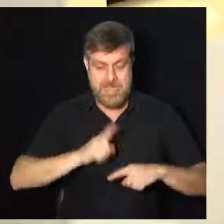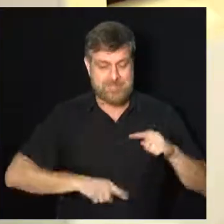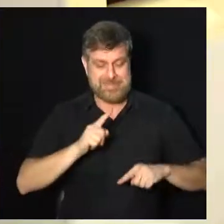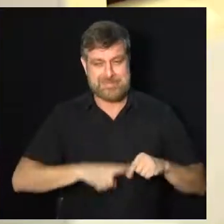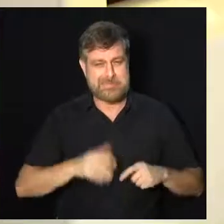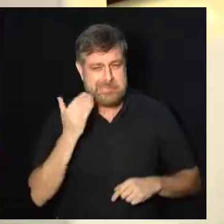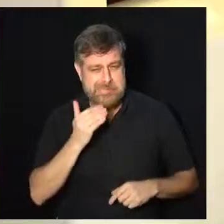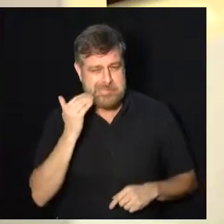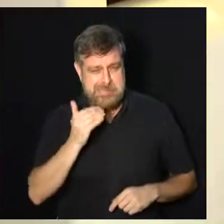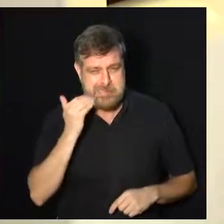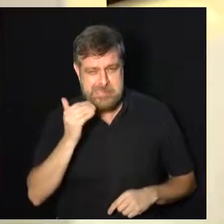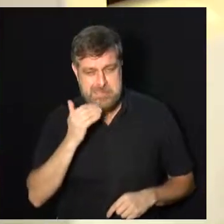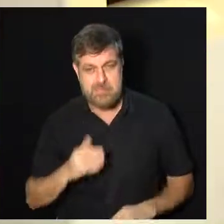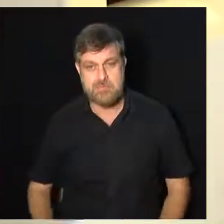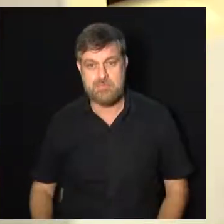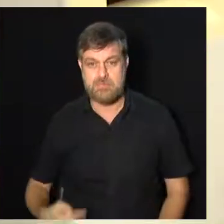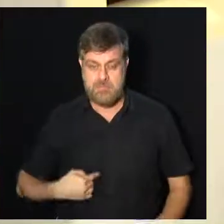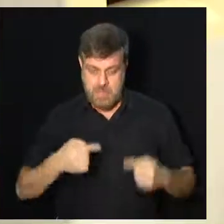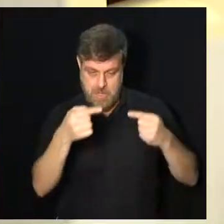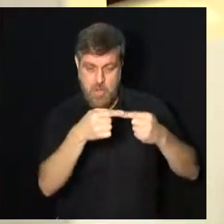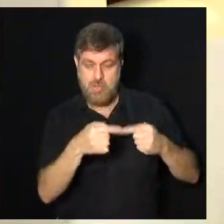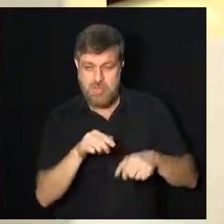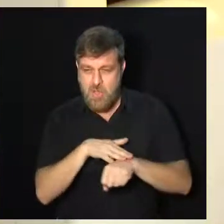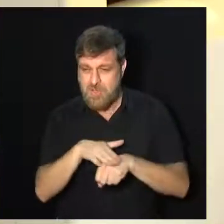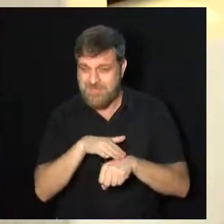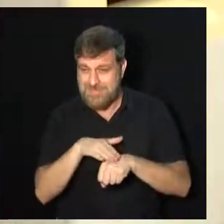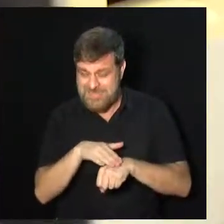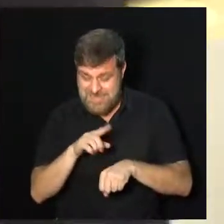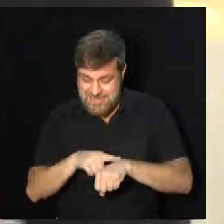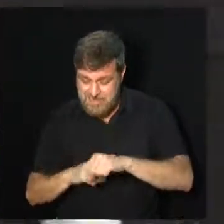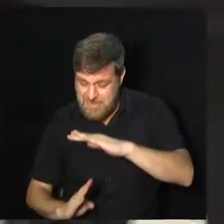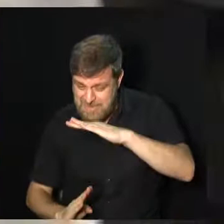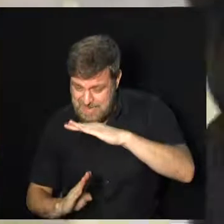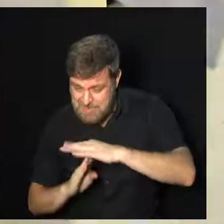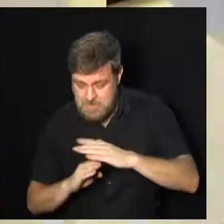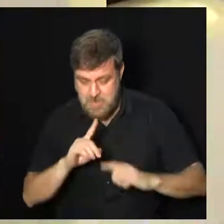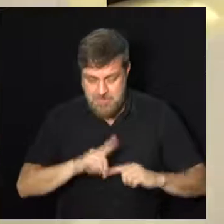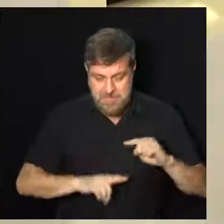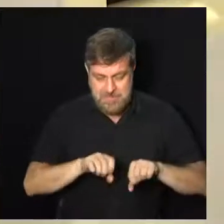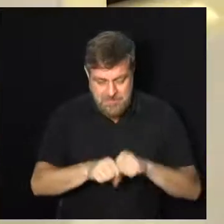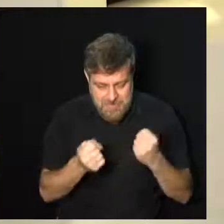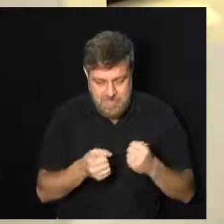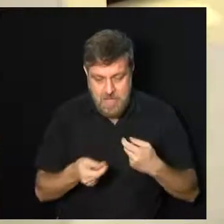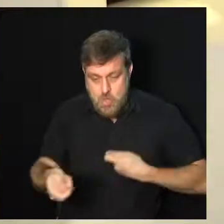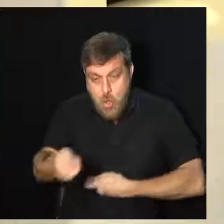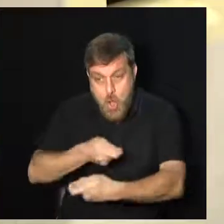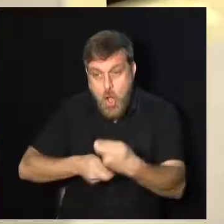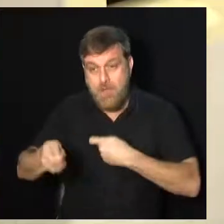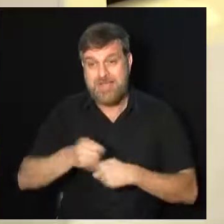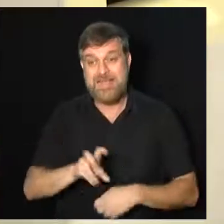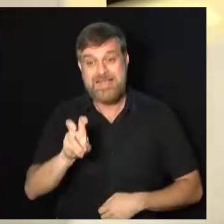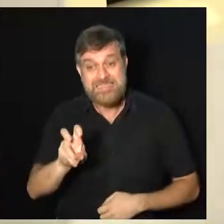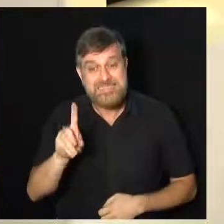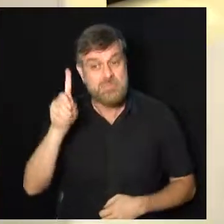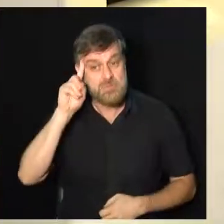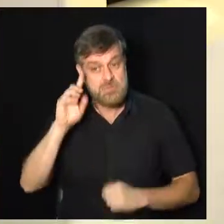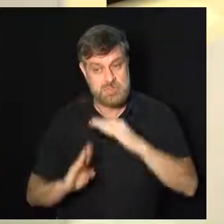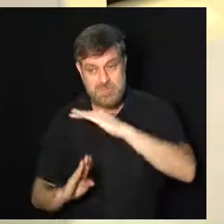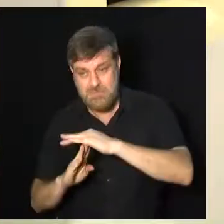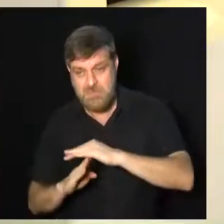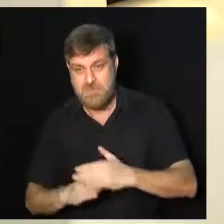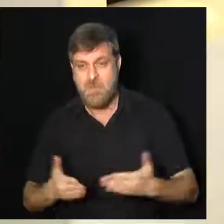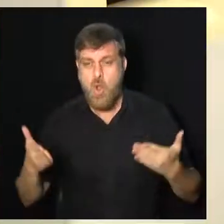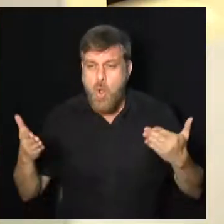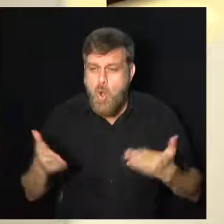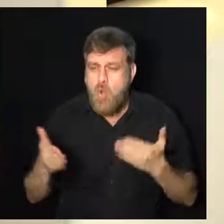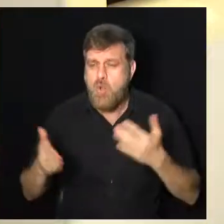2 dias, mas, de acordo com uma boa conversa, não pode passar de 5 dias. Então, nós hoje, por não